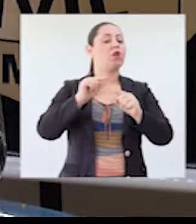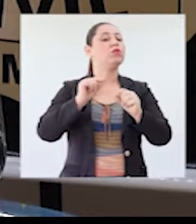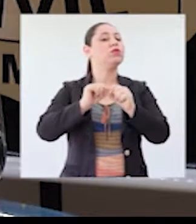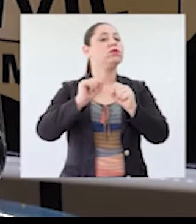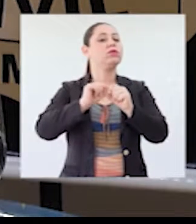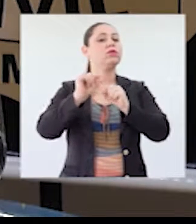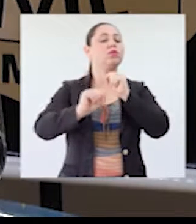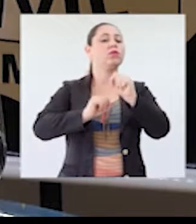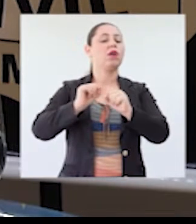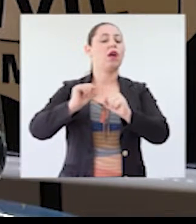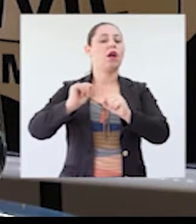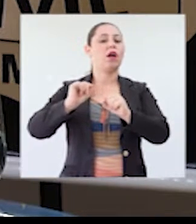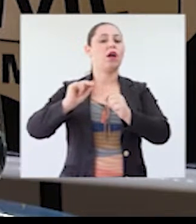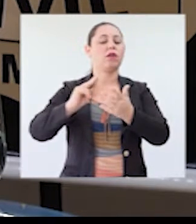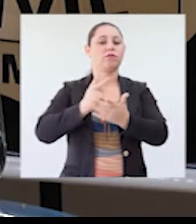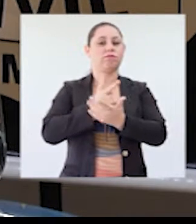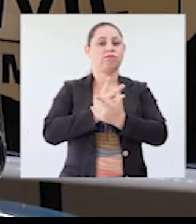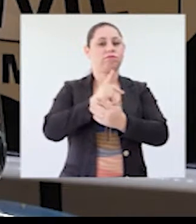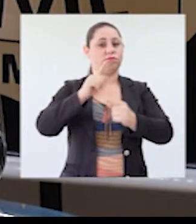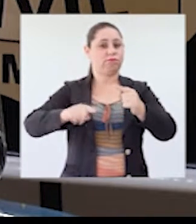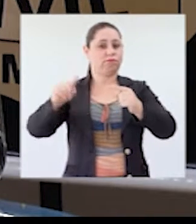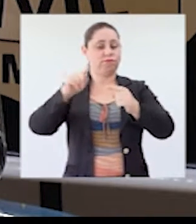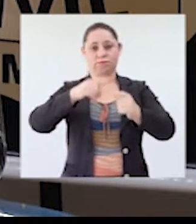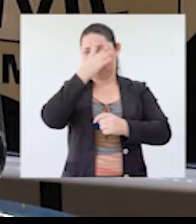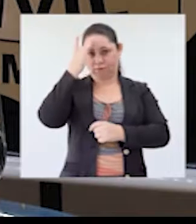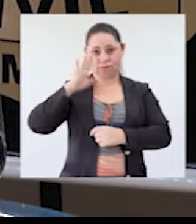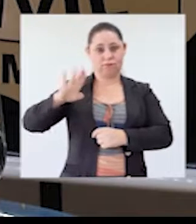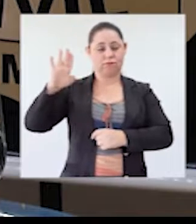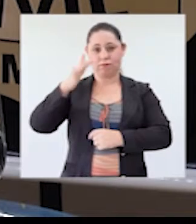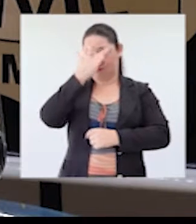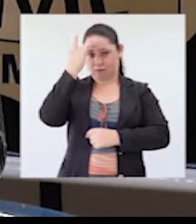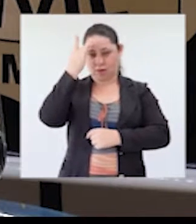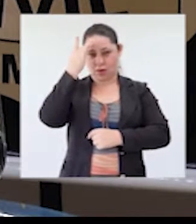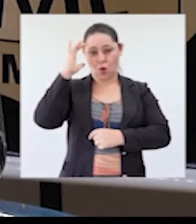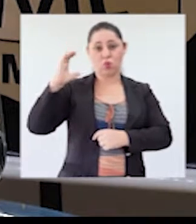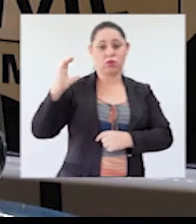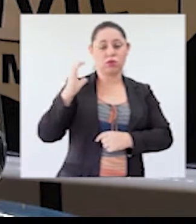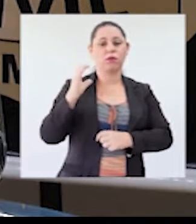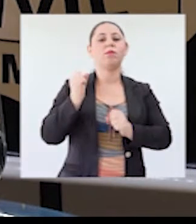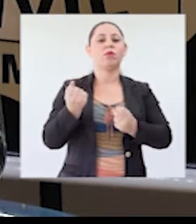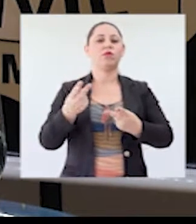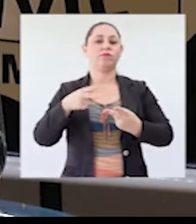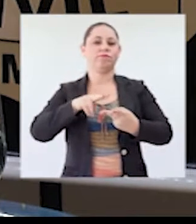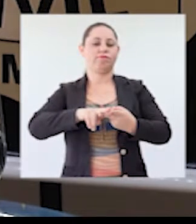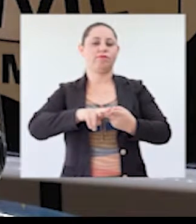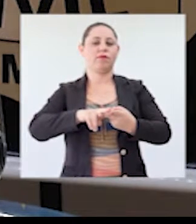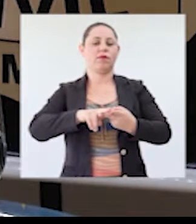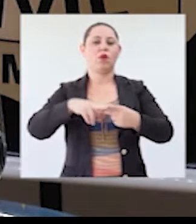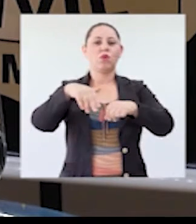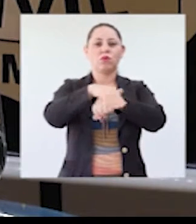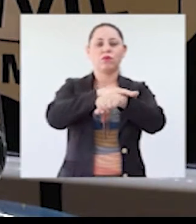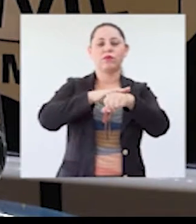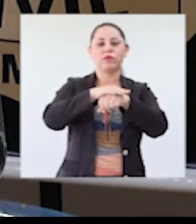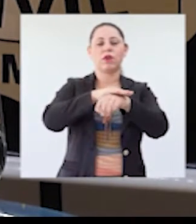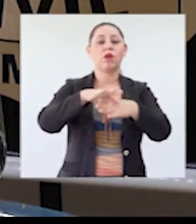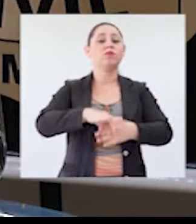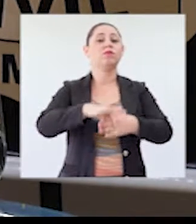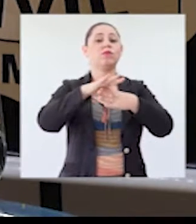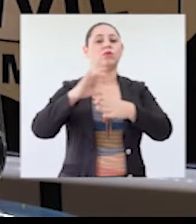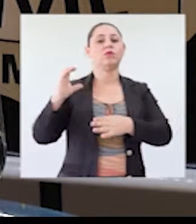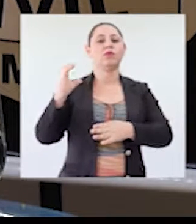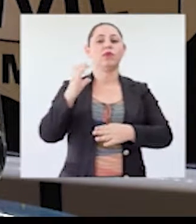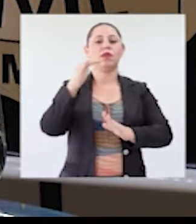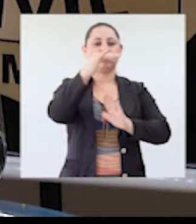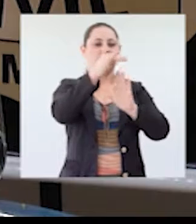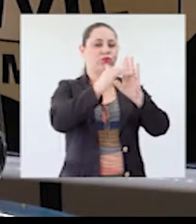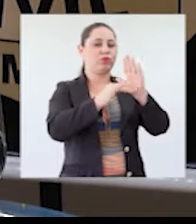e eleitores no período eleitoral. Alguns são crimes e podem levar à prisão. Para falar sobre os principais crimes